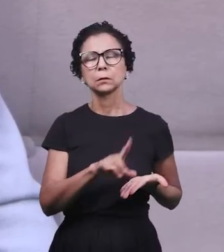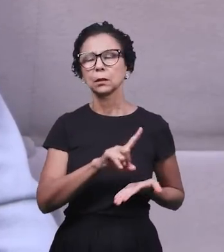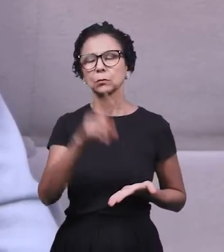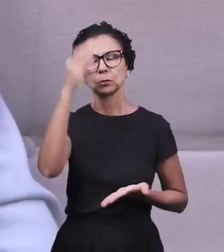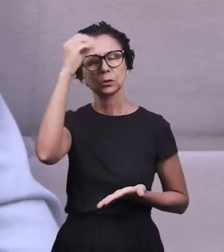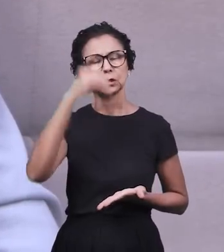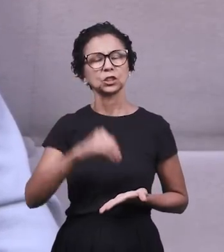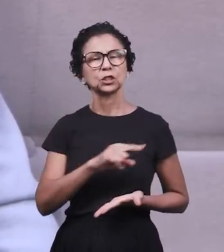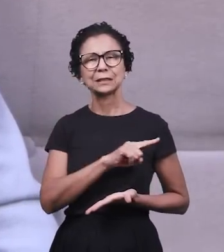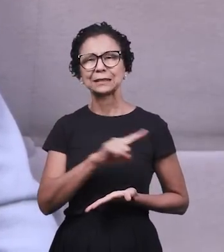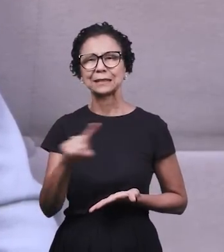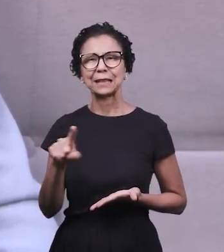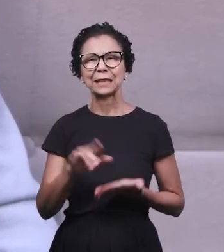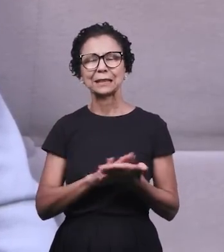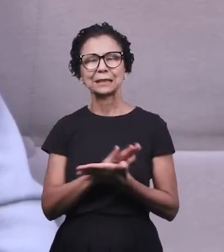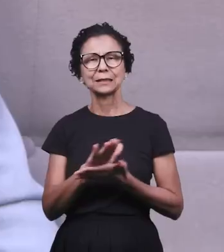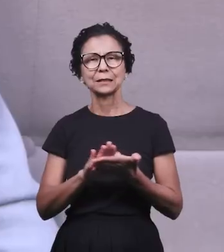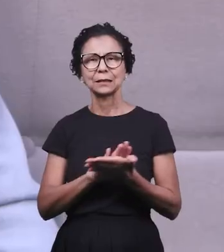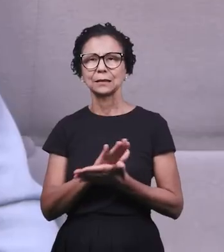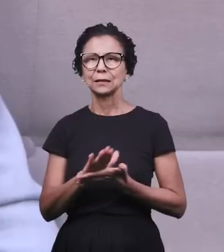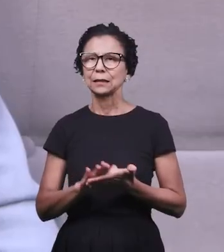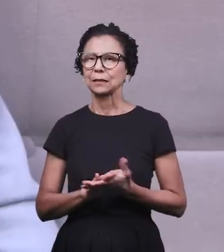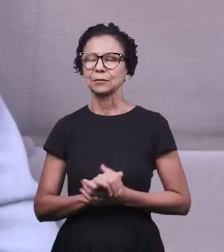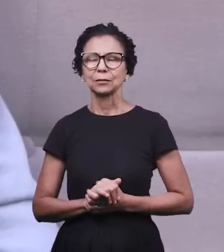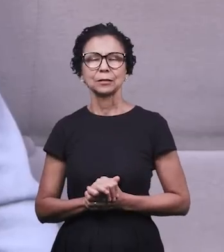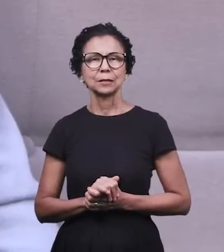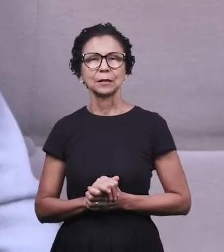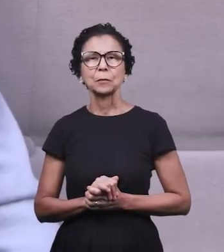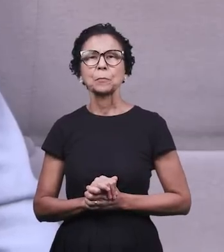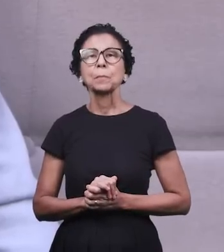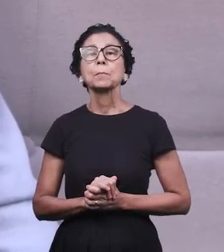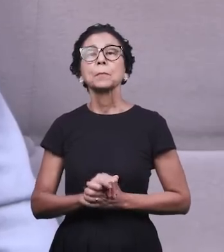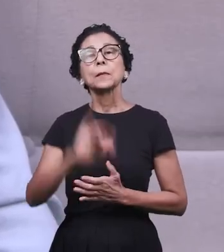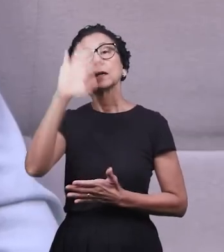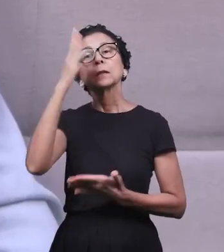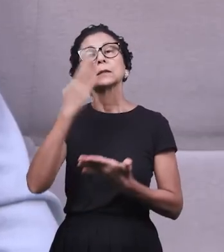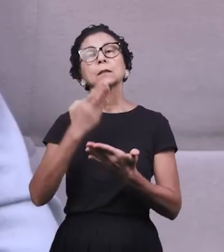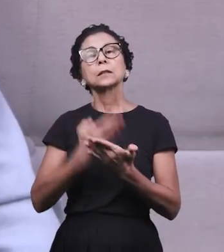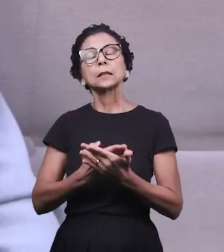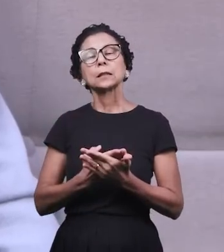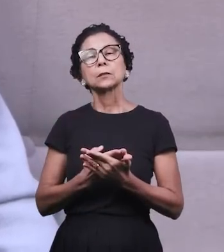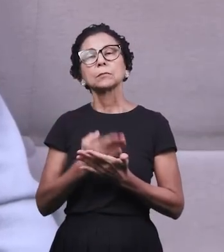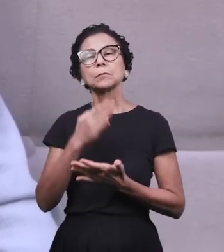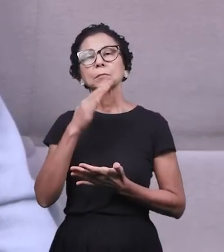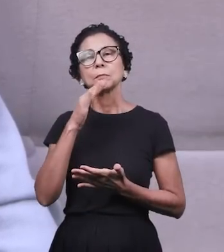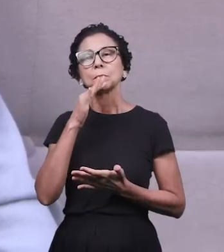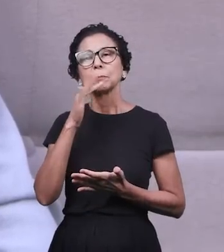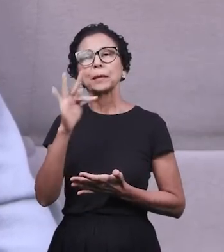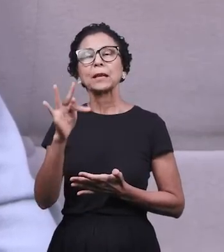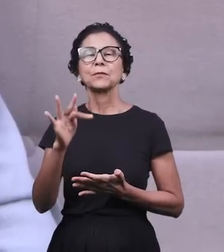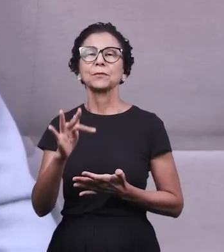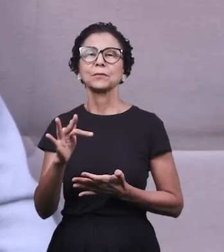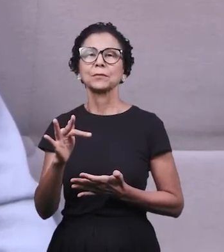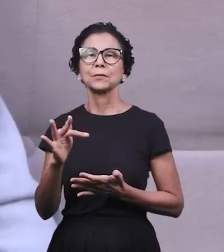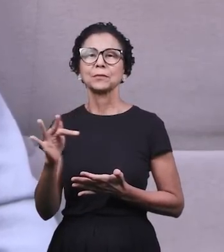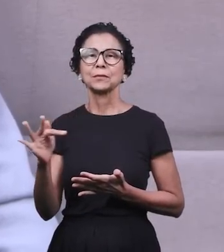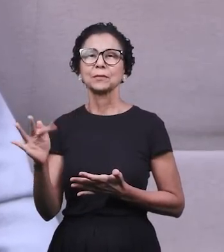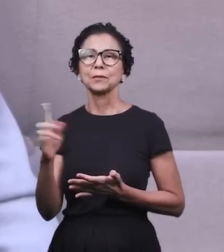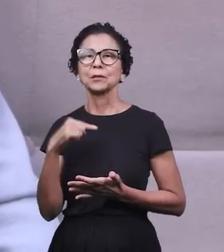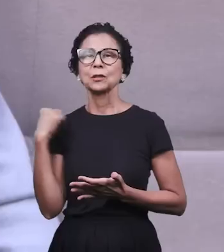retroceder sob nenhuma circunstância, crendo que em breve